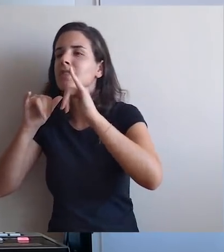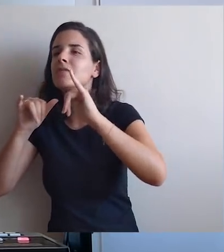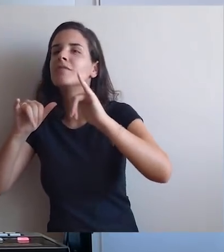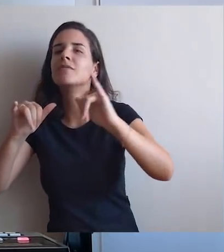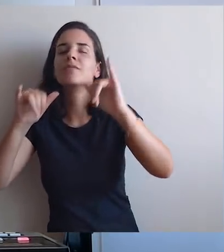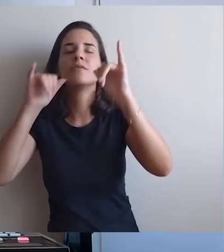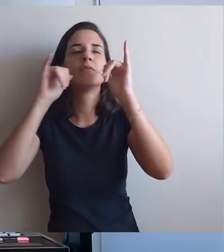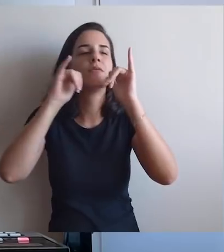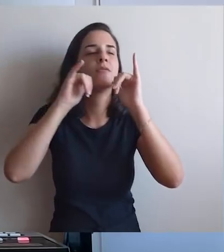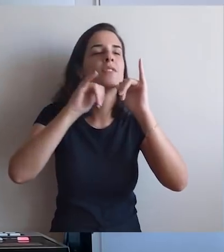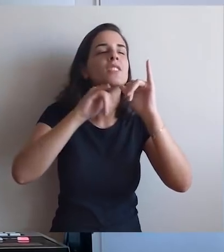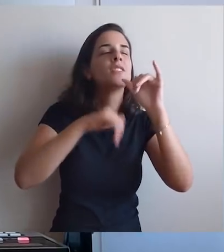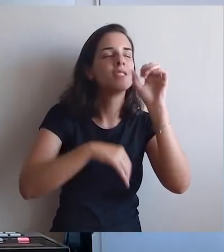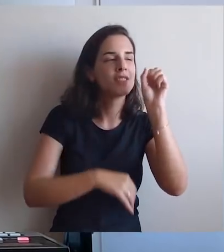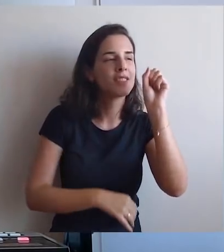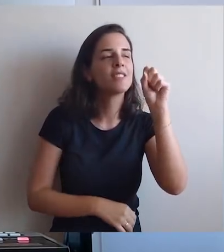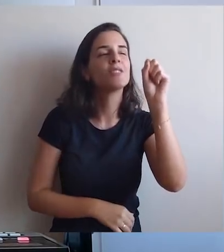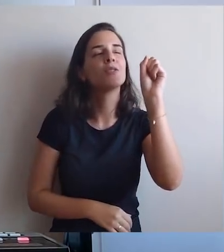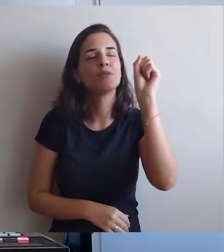és, todos